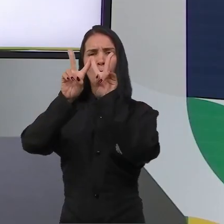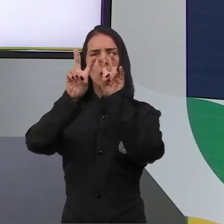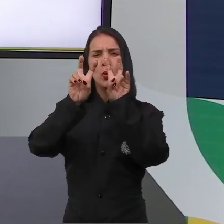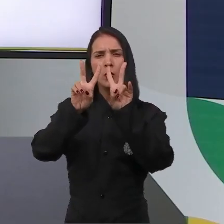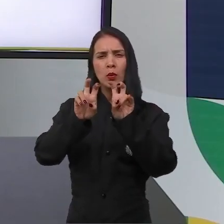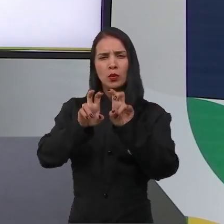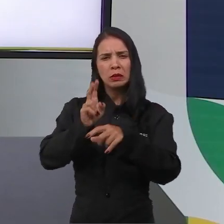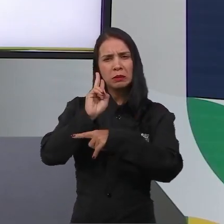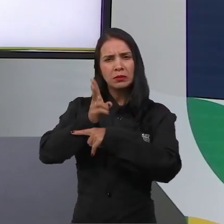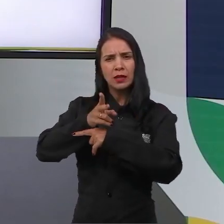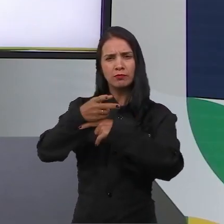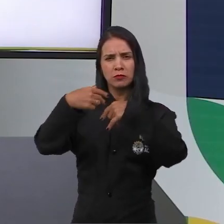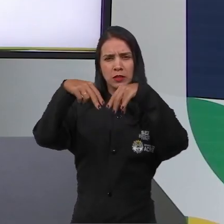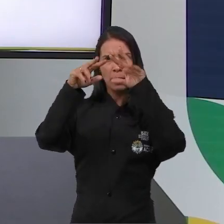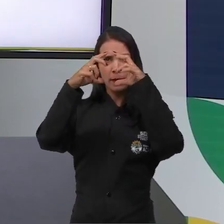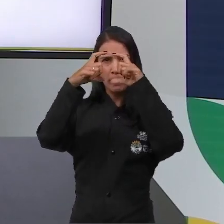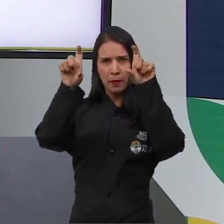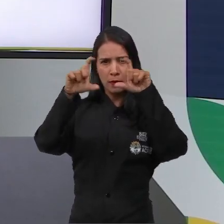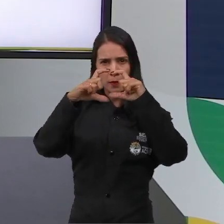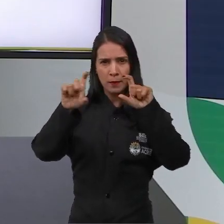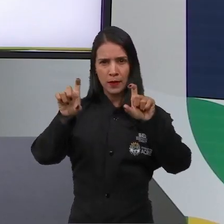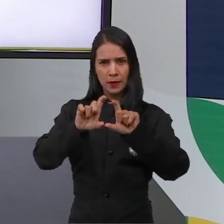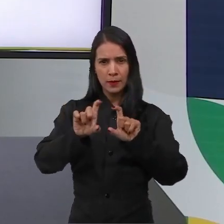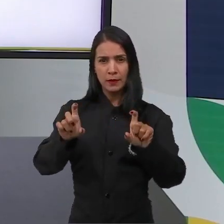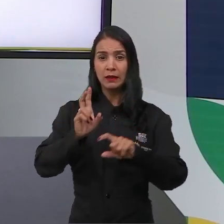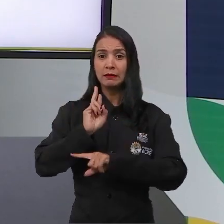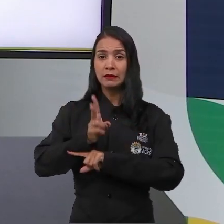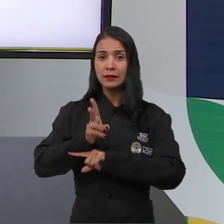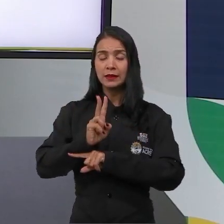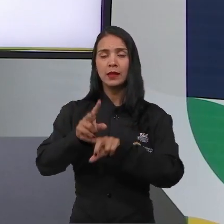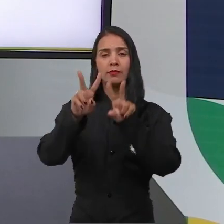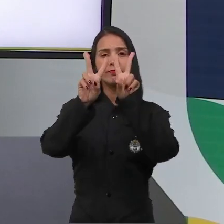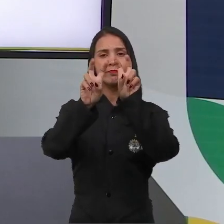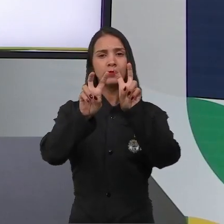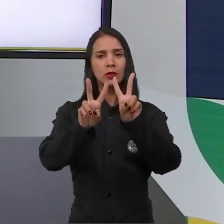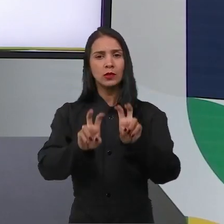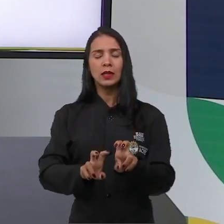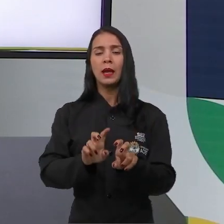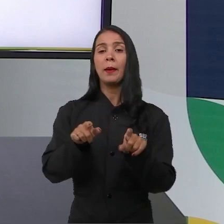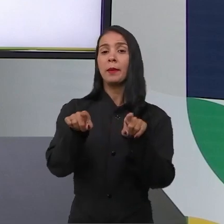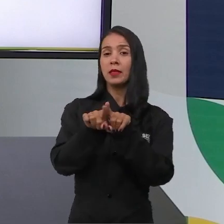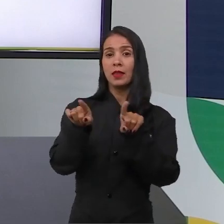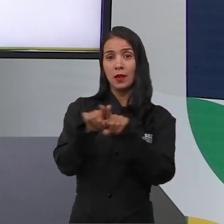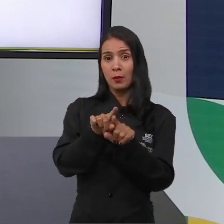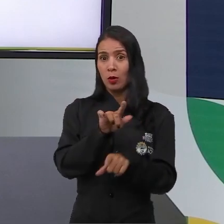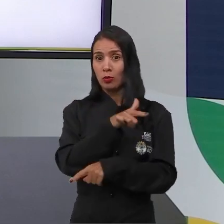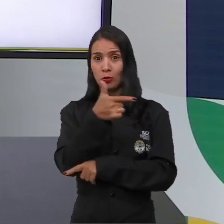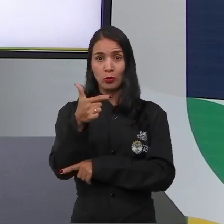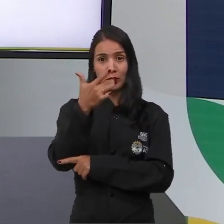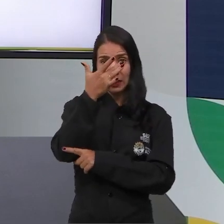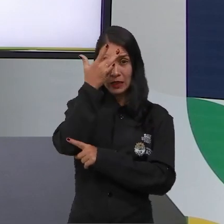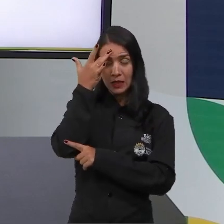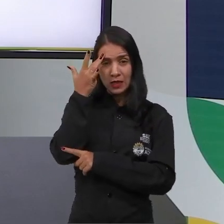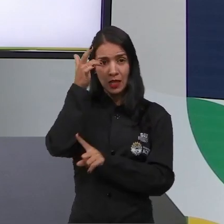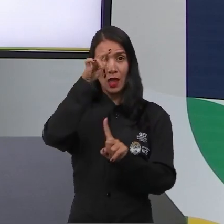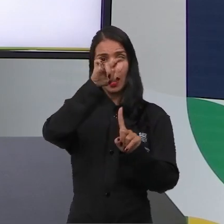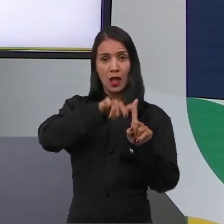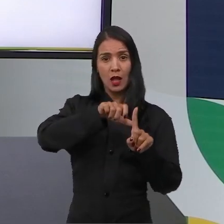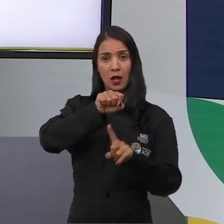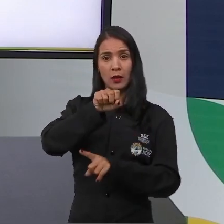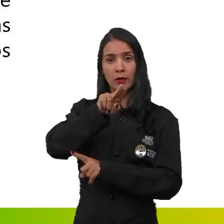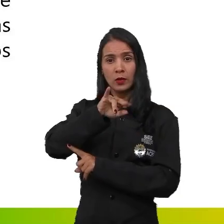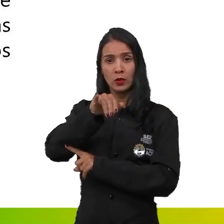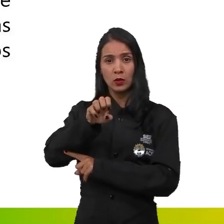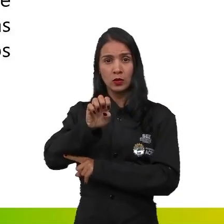abordado, eu tenho um caráter aqui mais impessoal, tá certo? Como isso se identifica na prática? Olha aí o que eu tenho no texto